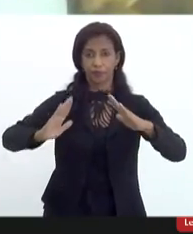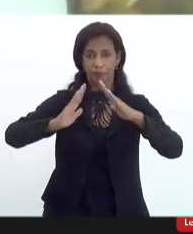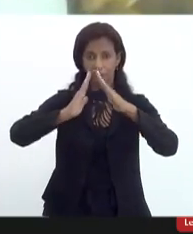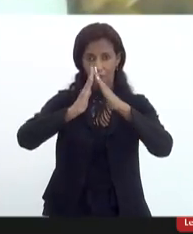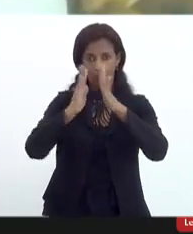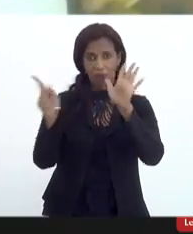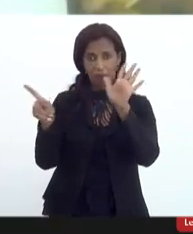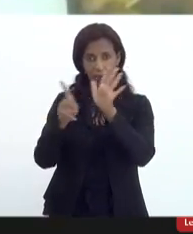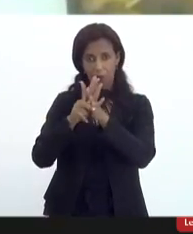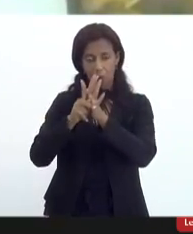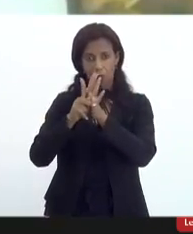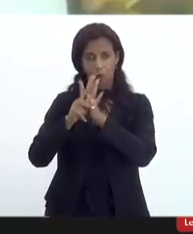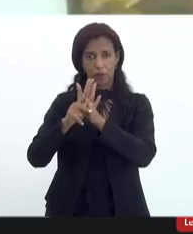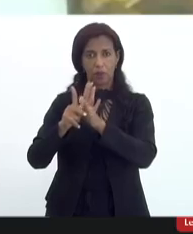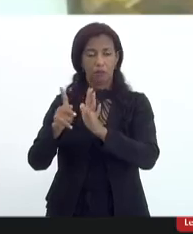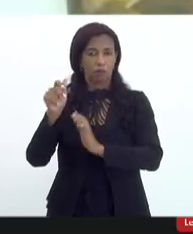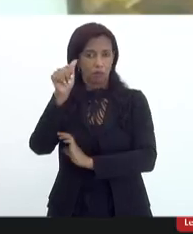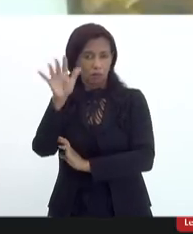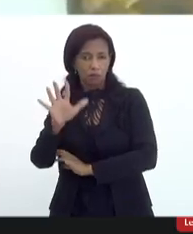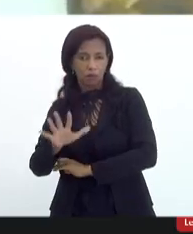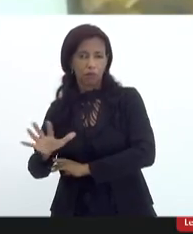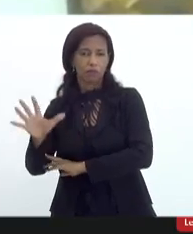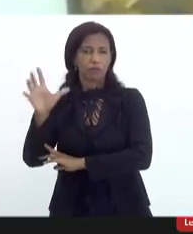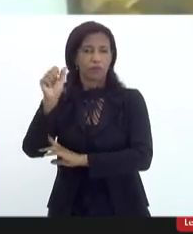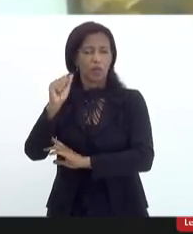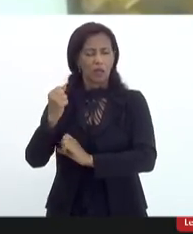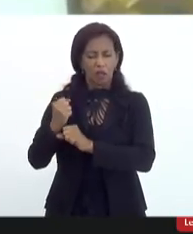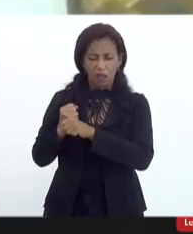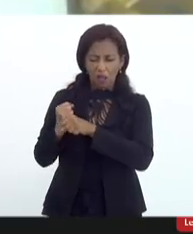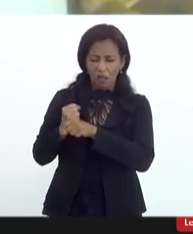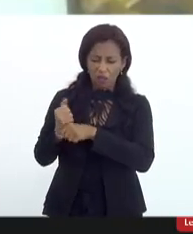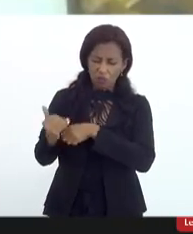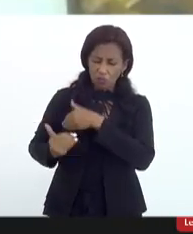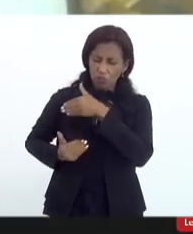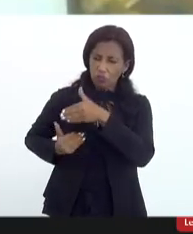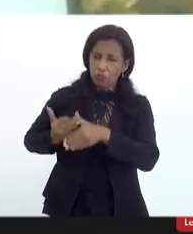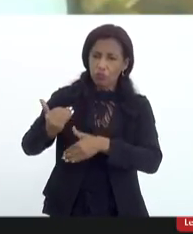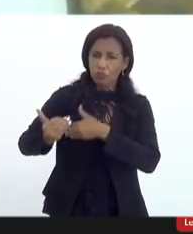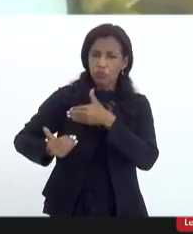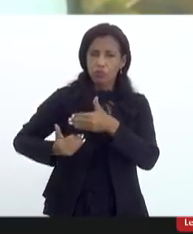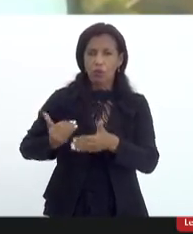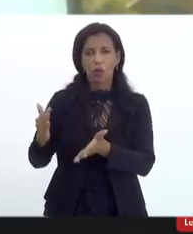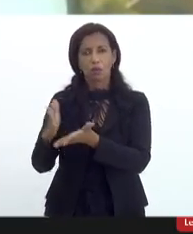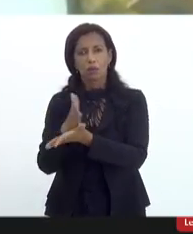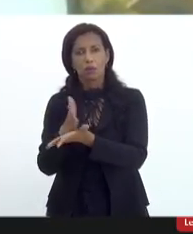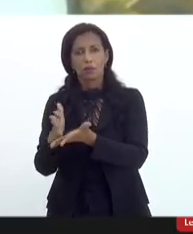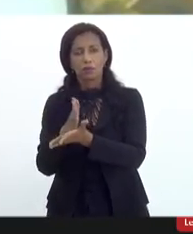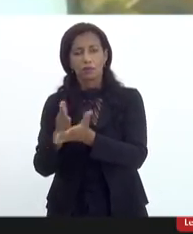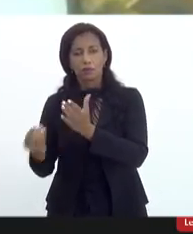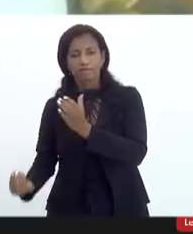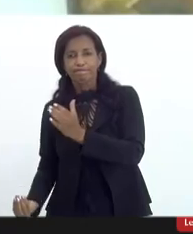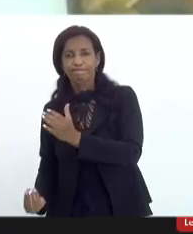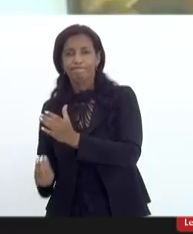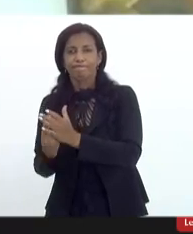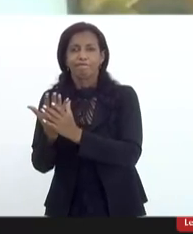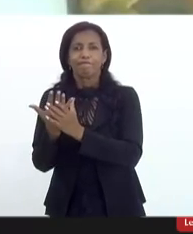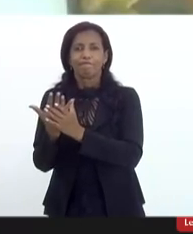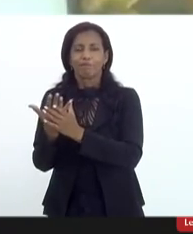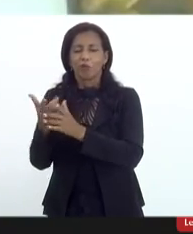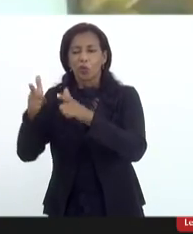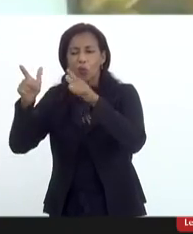matriz africana, por muitos anos, e na sua grande maioria, nascem em territórios de